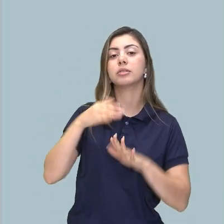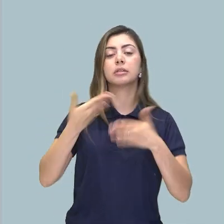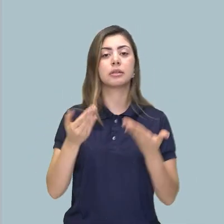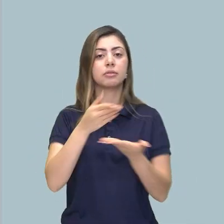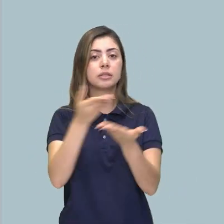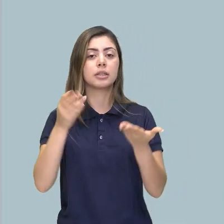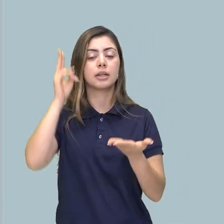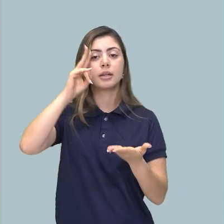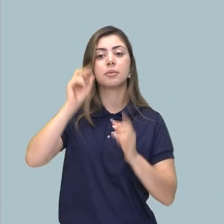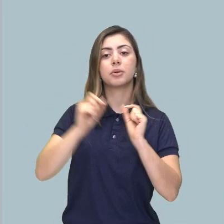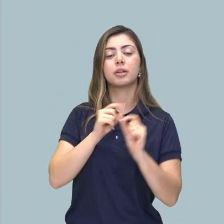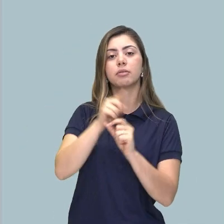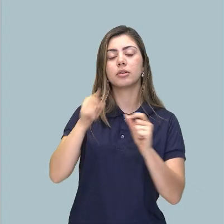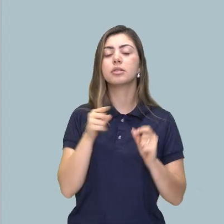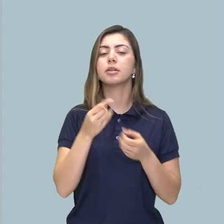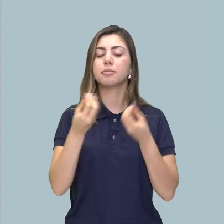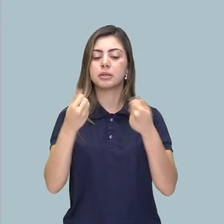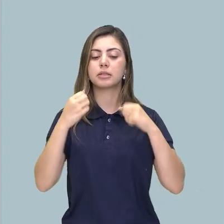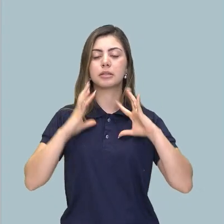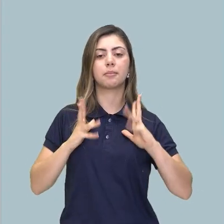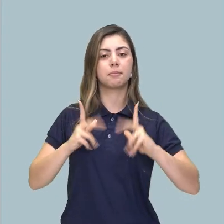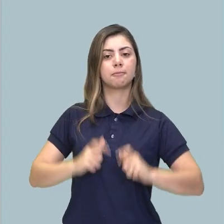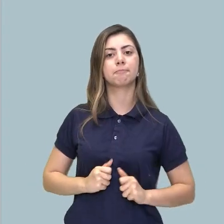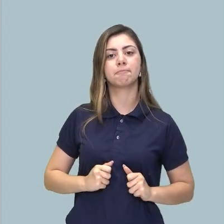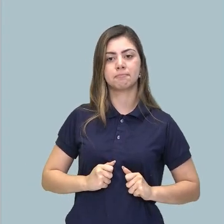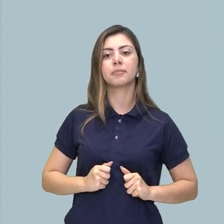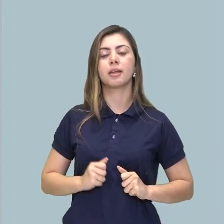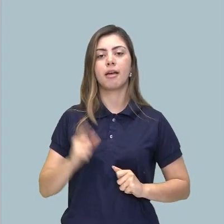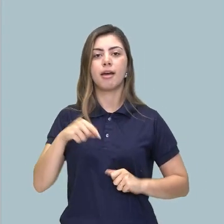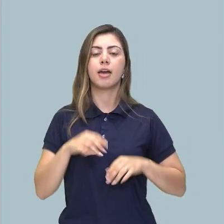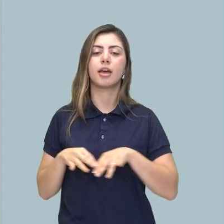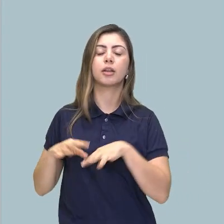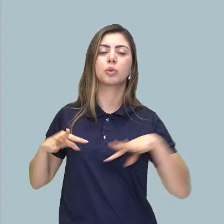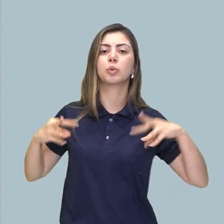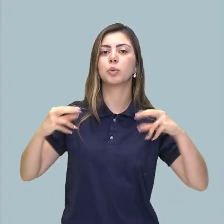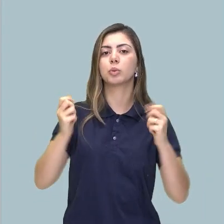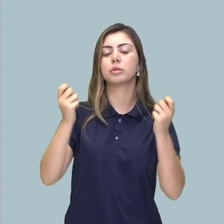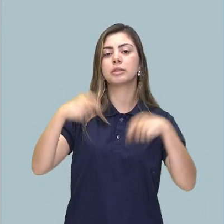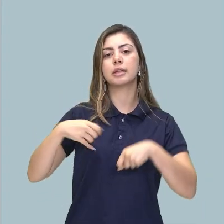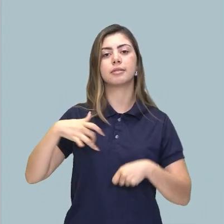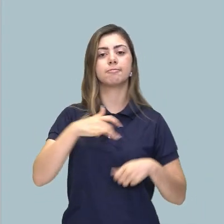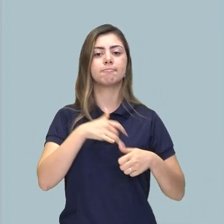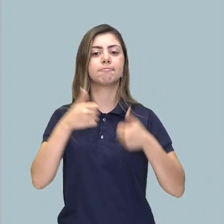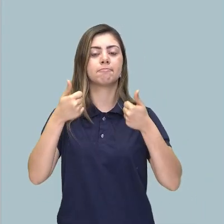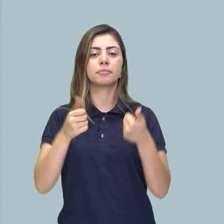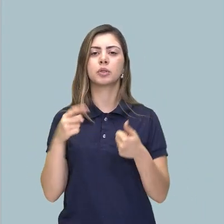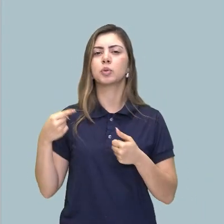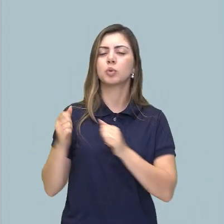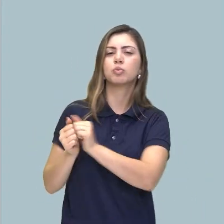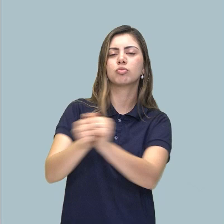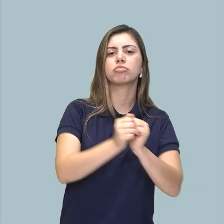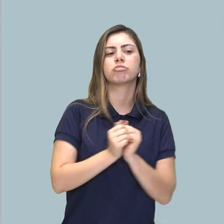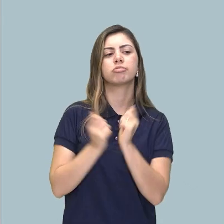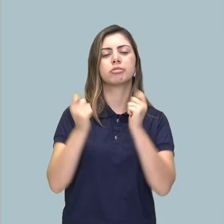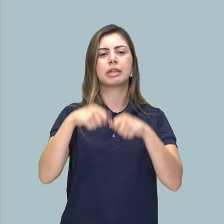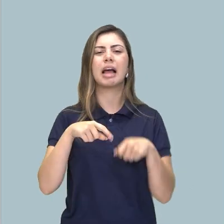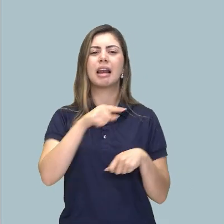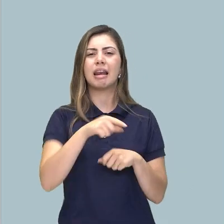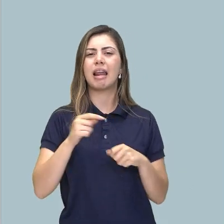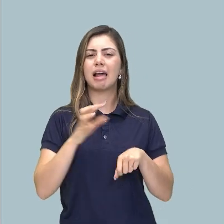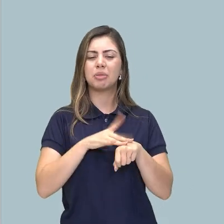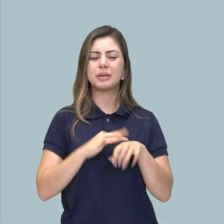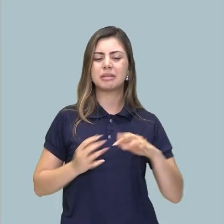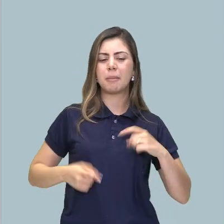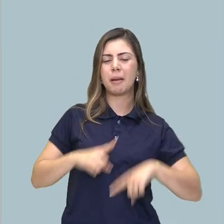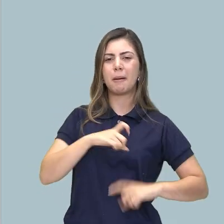e do saneamento é proteger a saúde de todos. Juntos, podemos combater o Ascaris lumbricoides e garantir uma